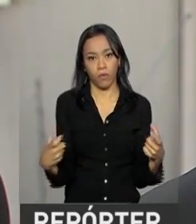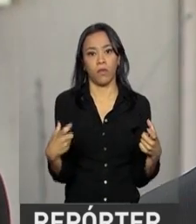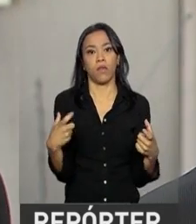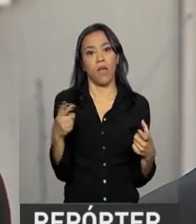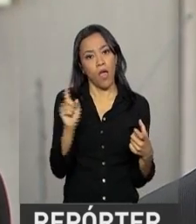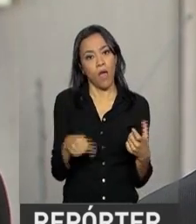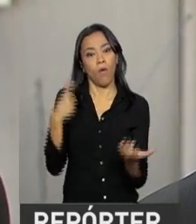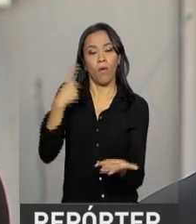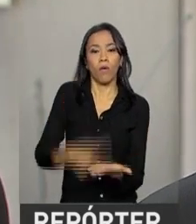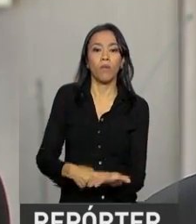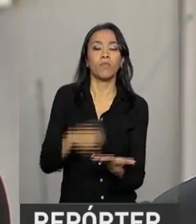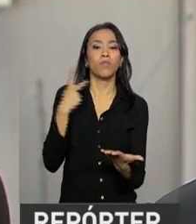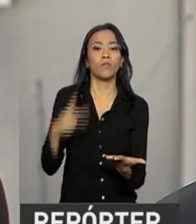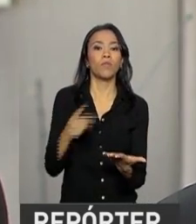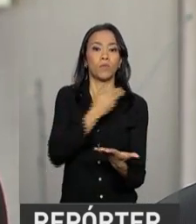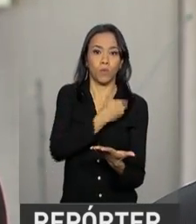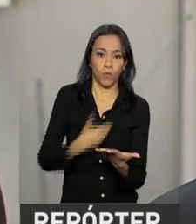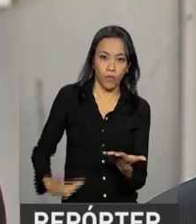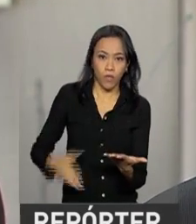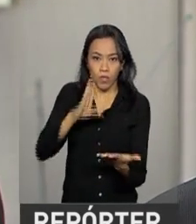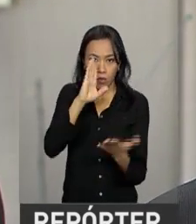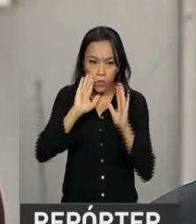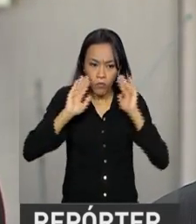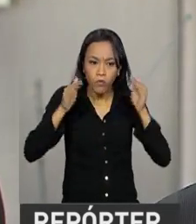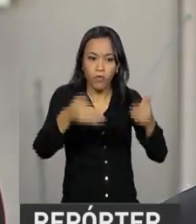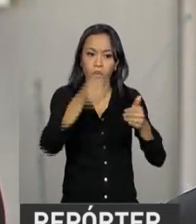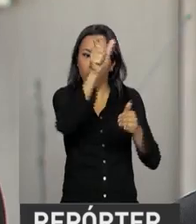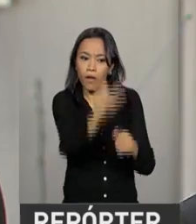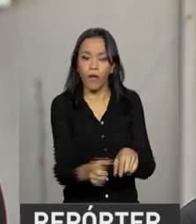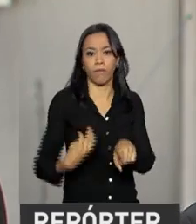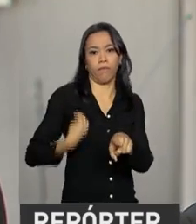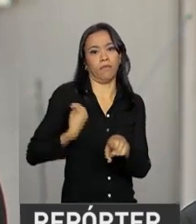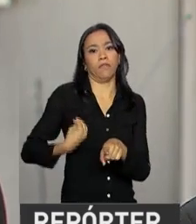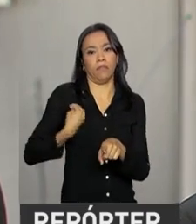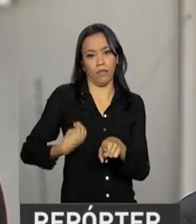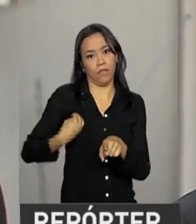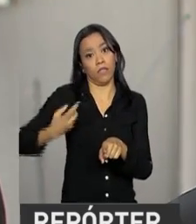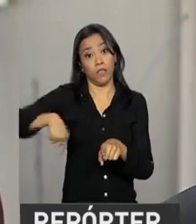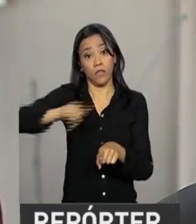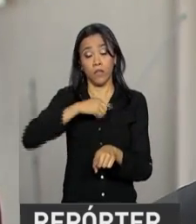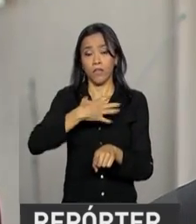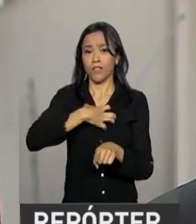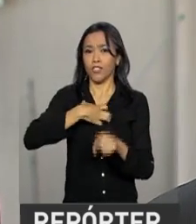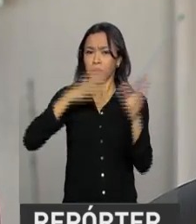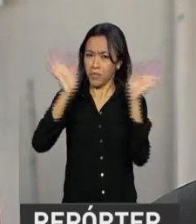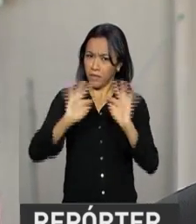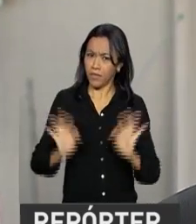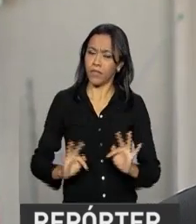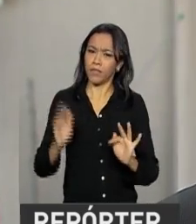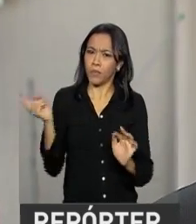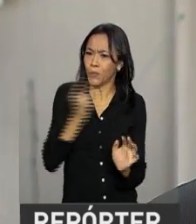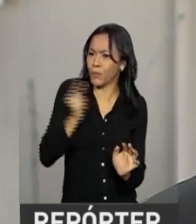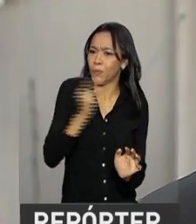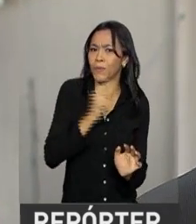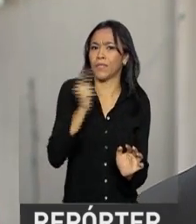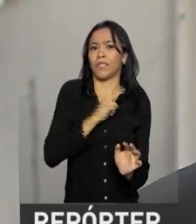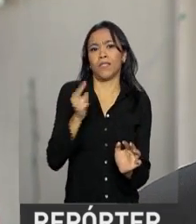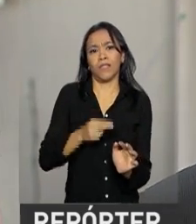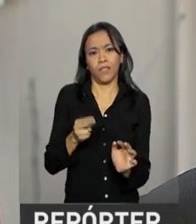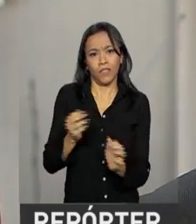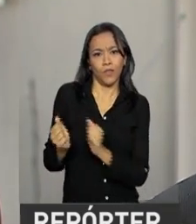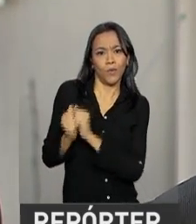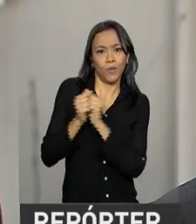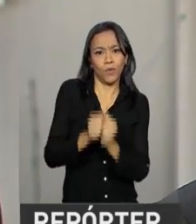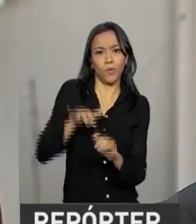fez em prioridade pela vida e nós ficamos felizes de ver que agora com mais agilidade junto com